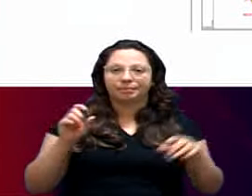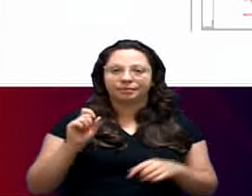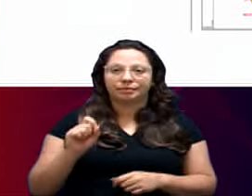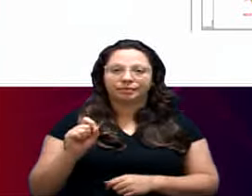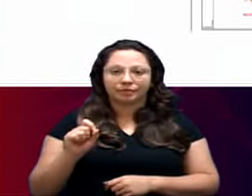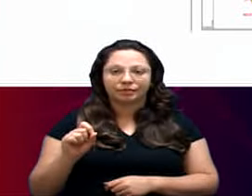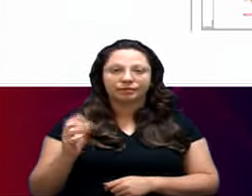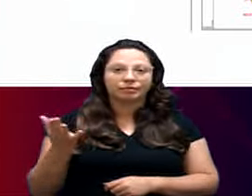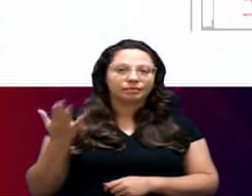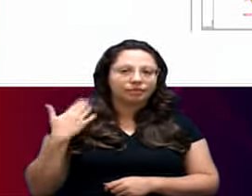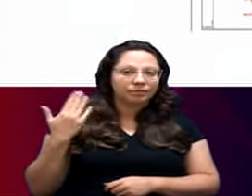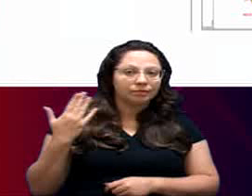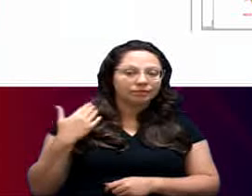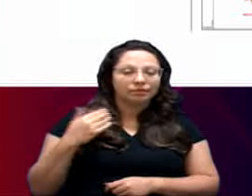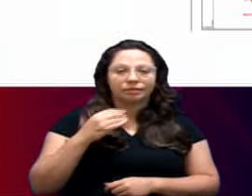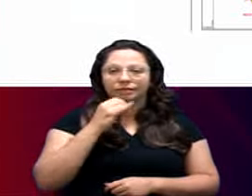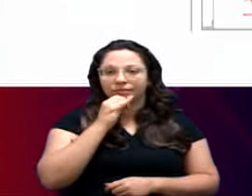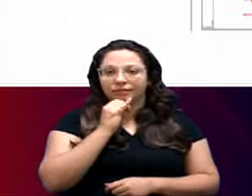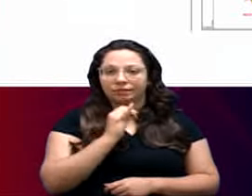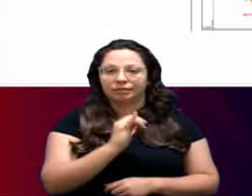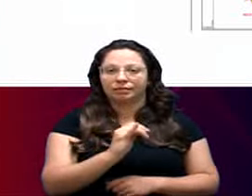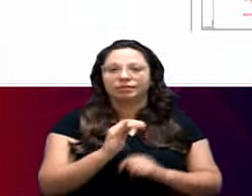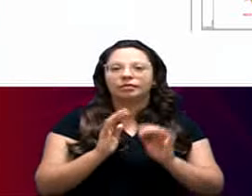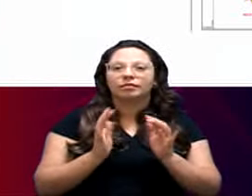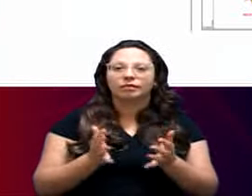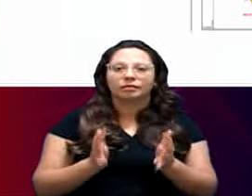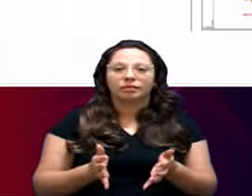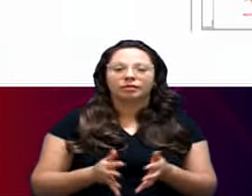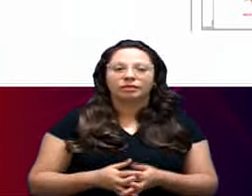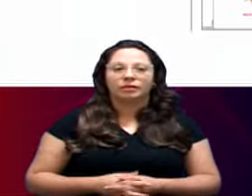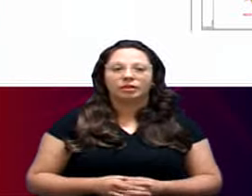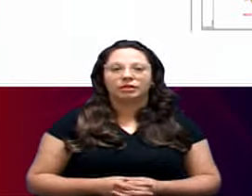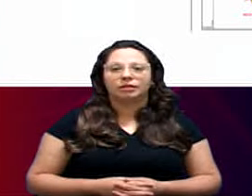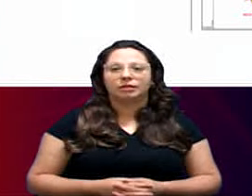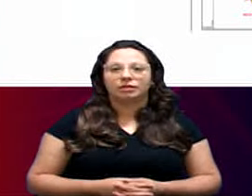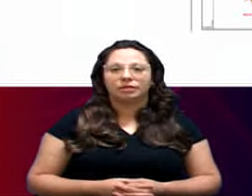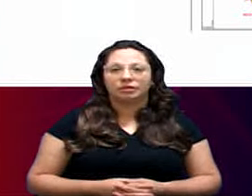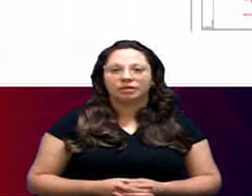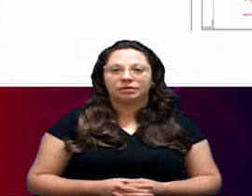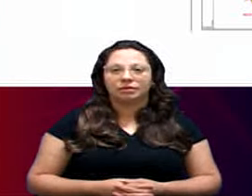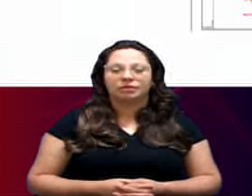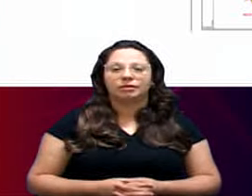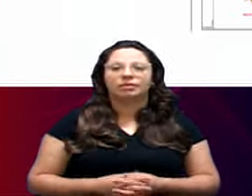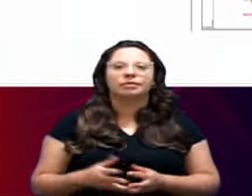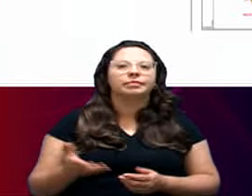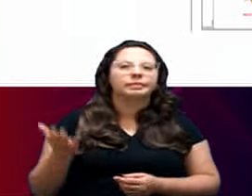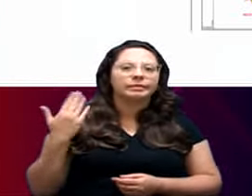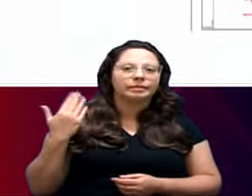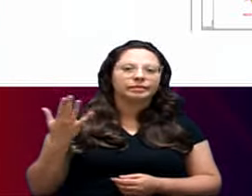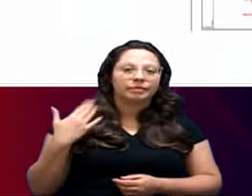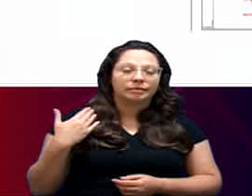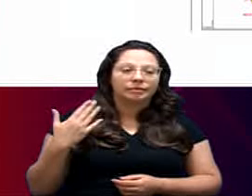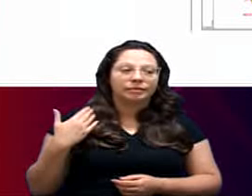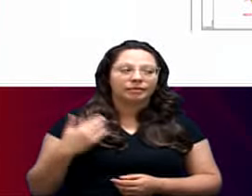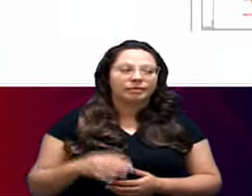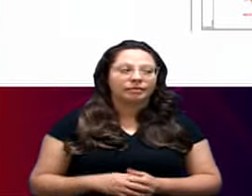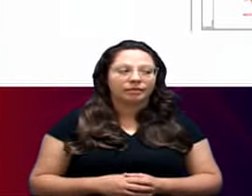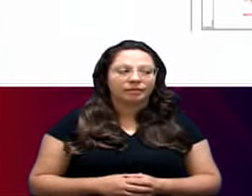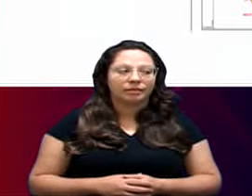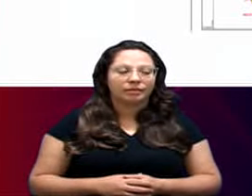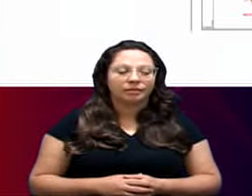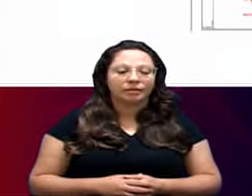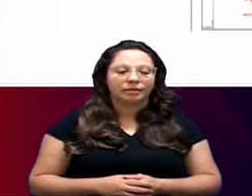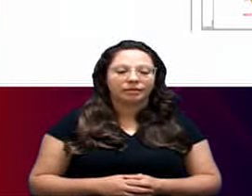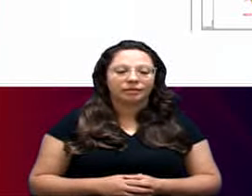havíamos eh mencionado na na na audiência eh que abordou uma